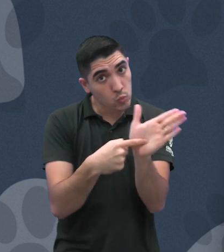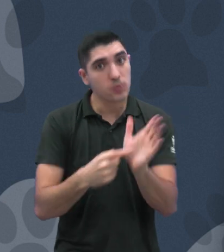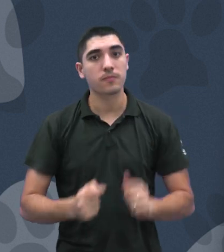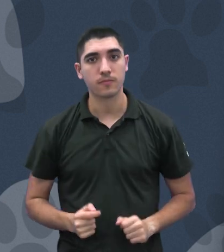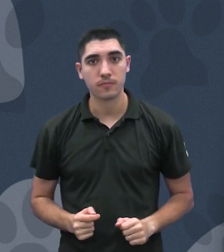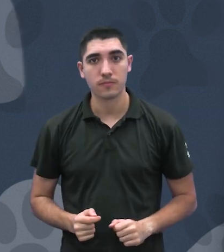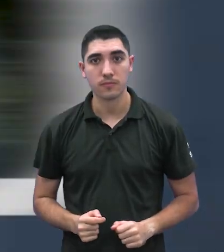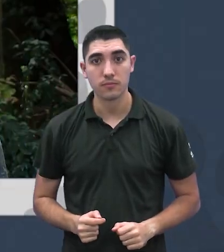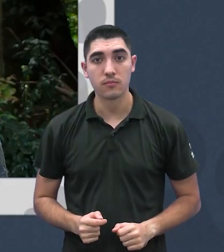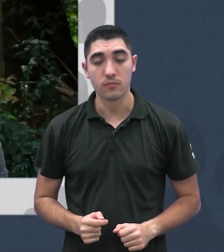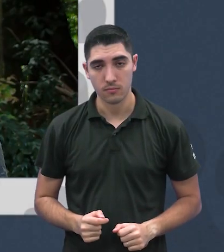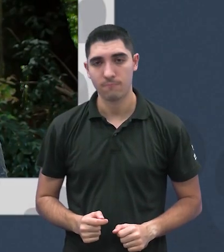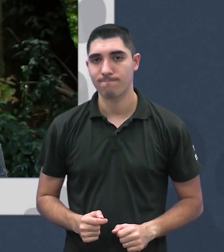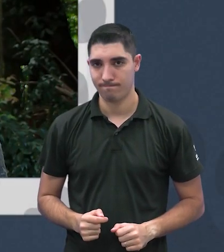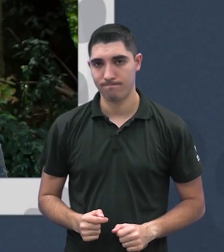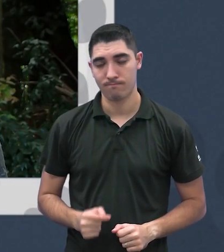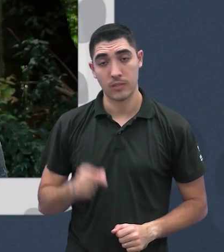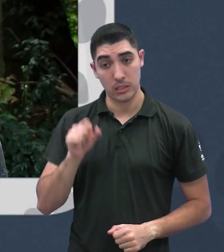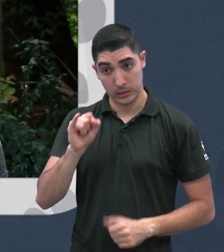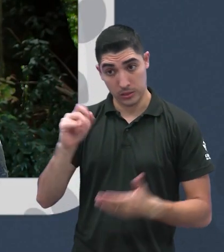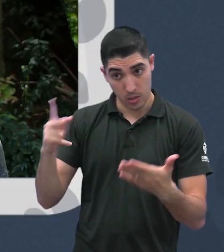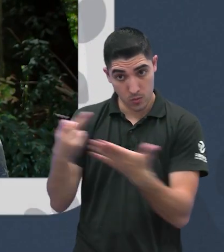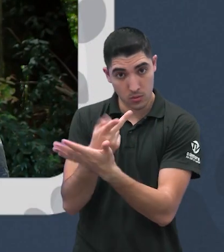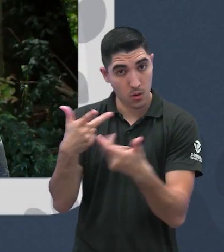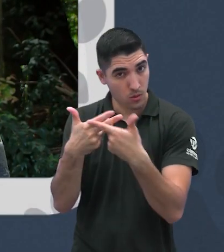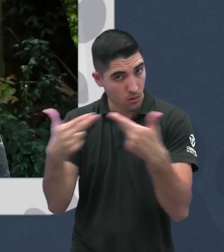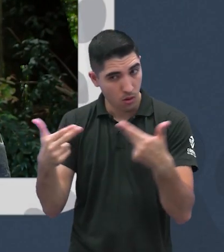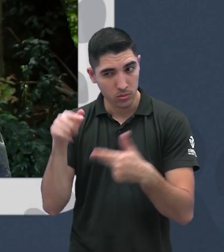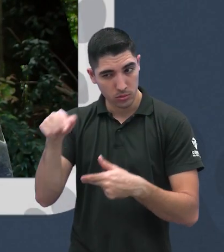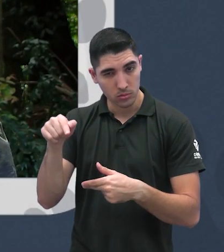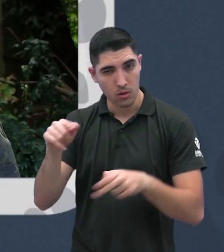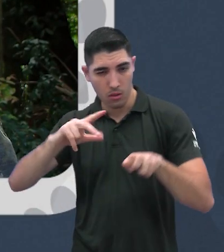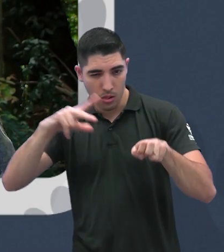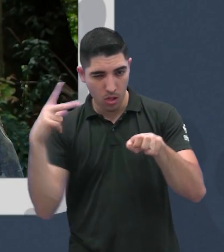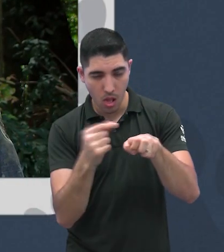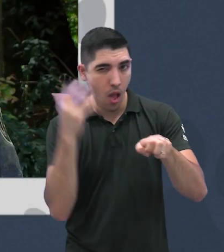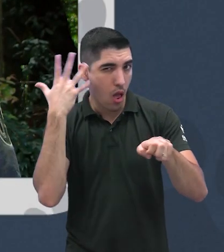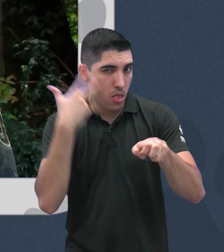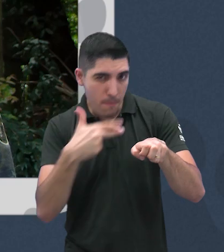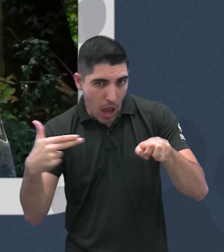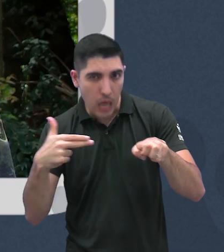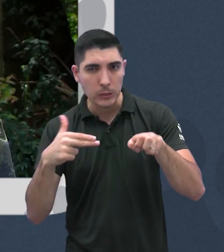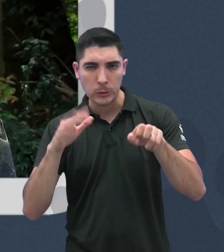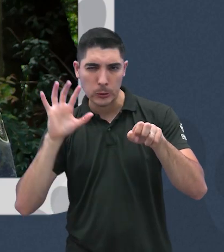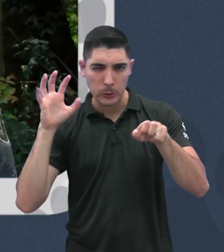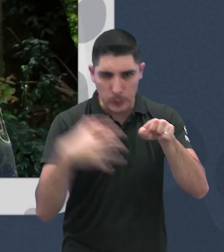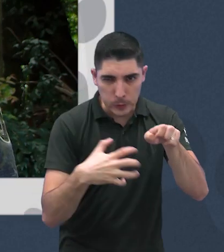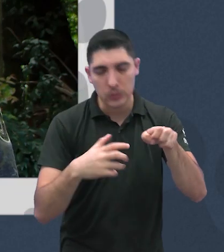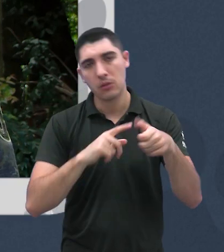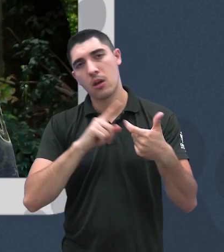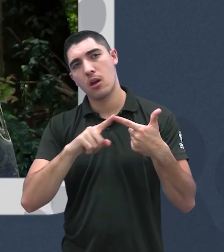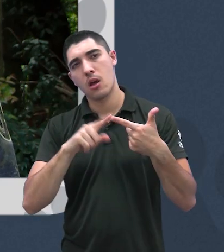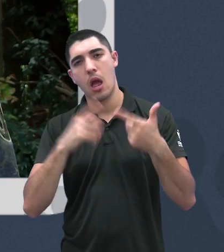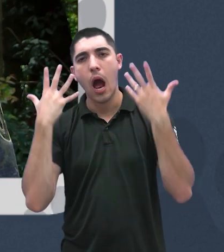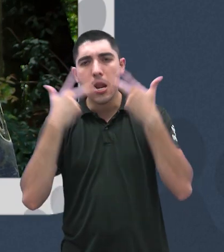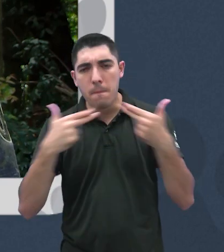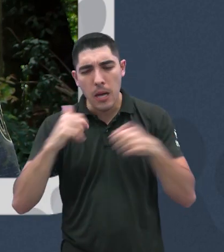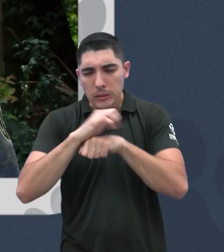pode denunciar. As ocorrências que envolvam animais, animais silvestres, animais